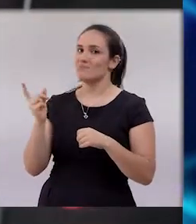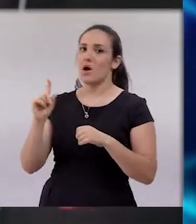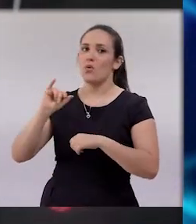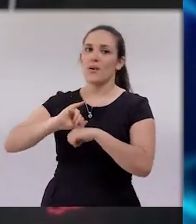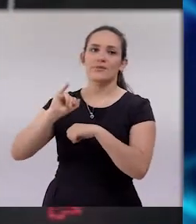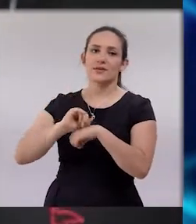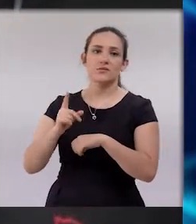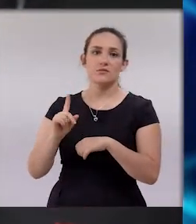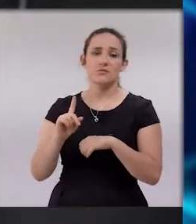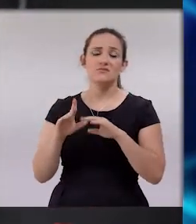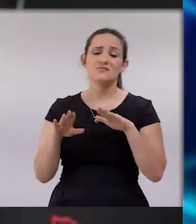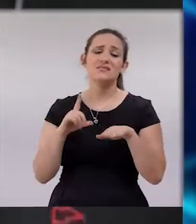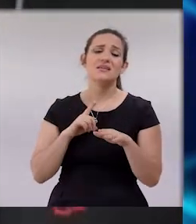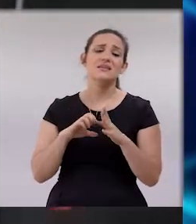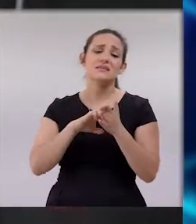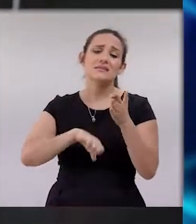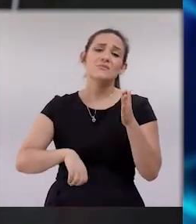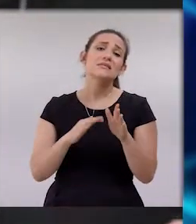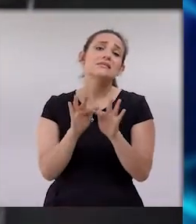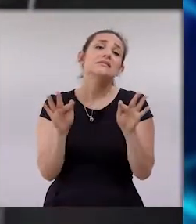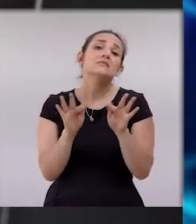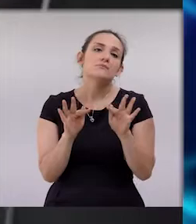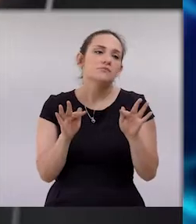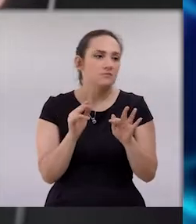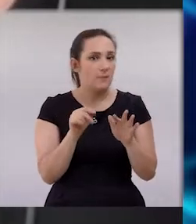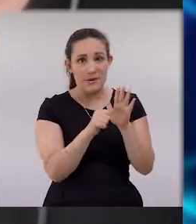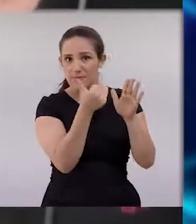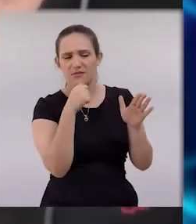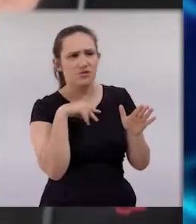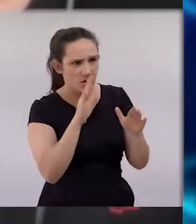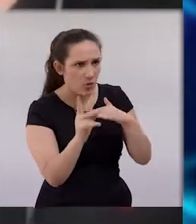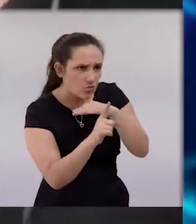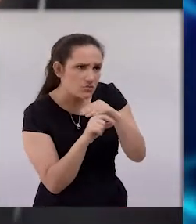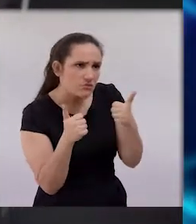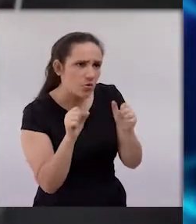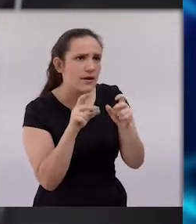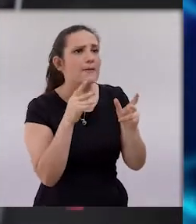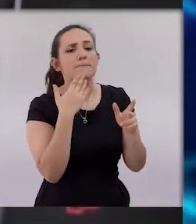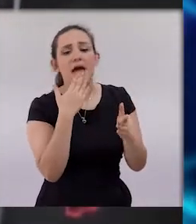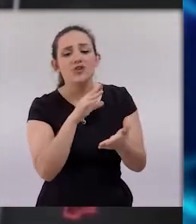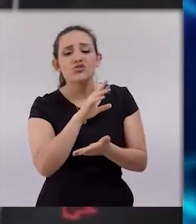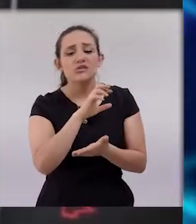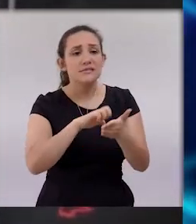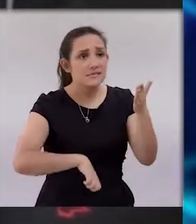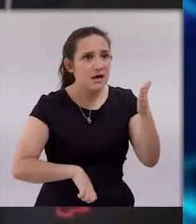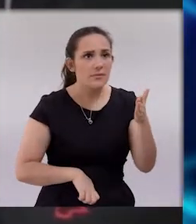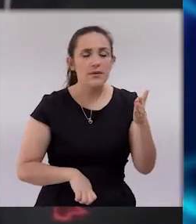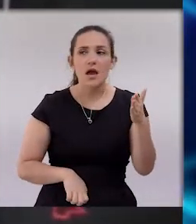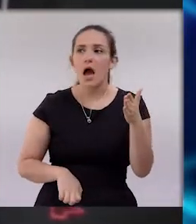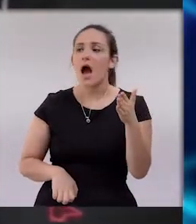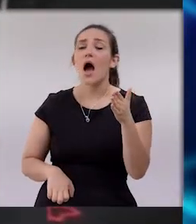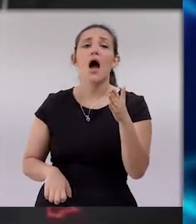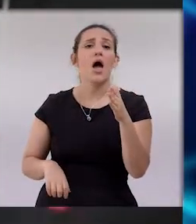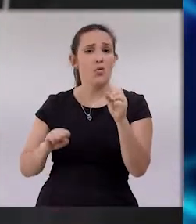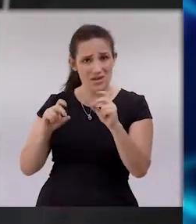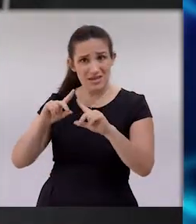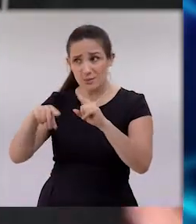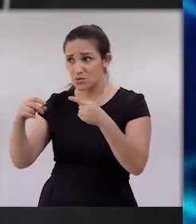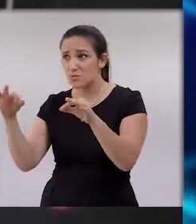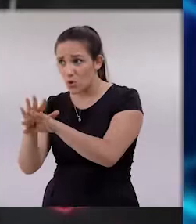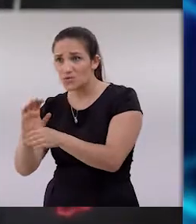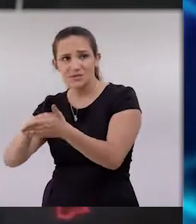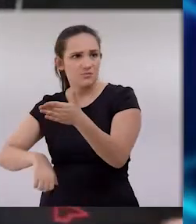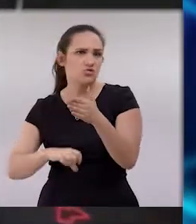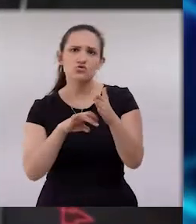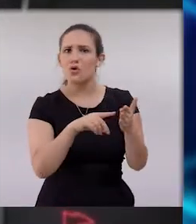e que têm exames simples para apresentar e podem fazer essa apresentação através da telemedicina sem precisar se deslocar para